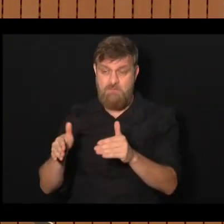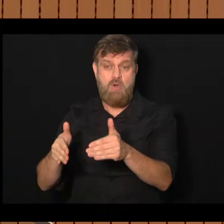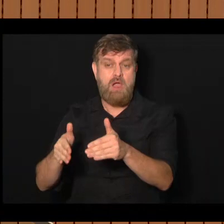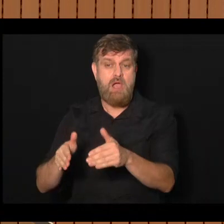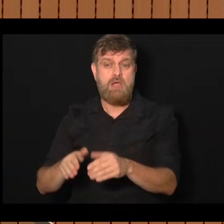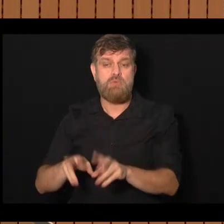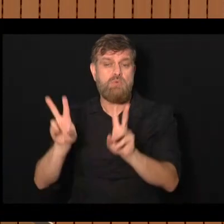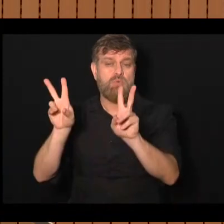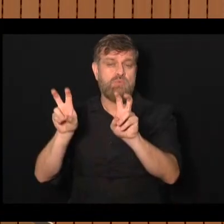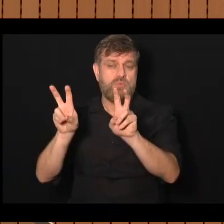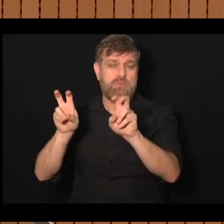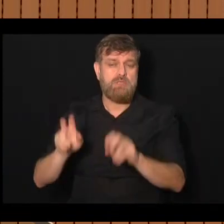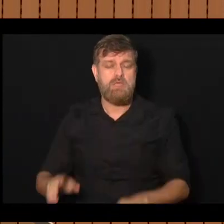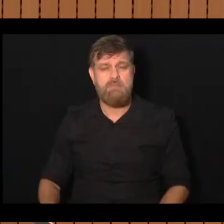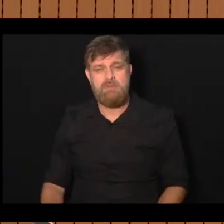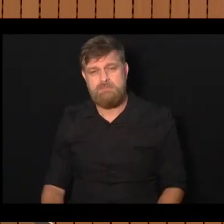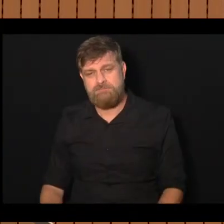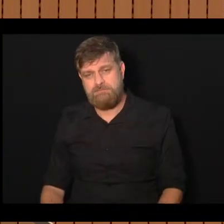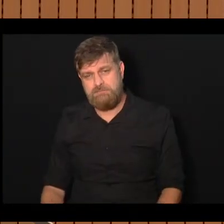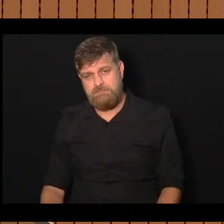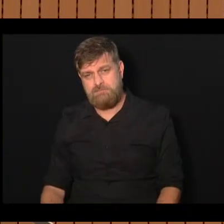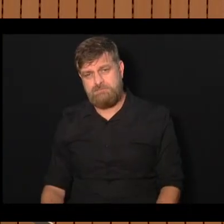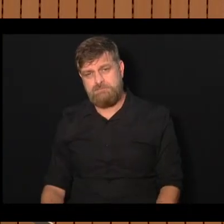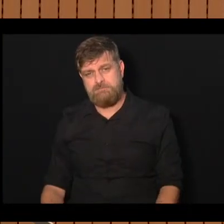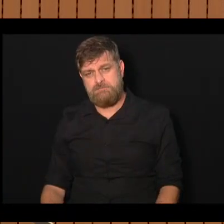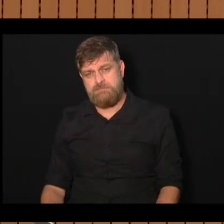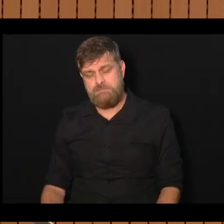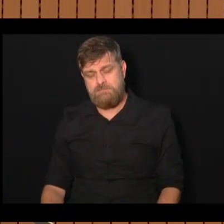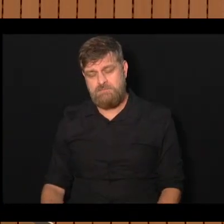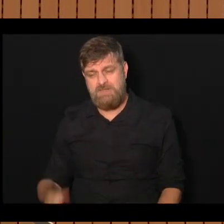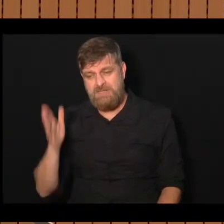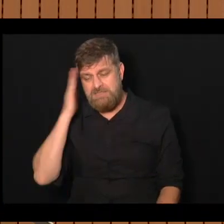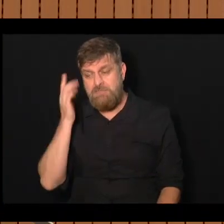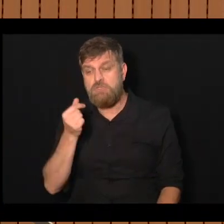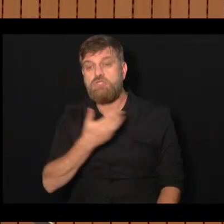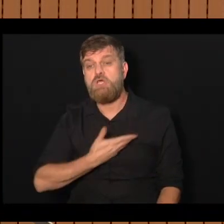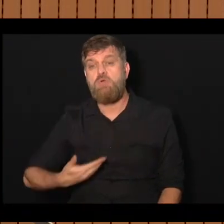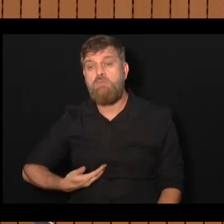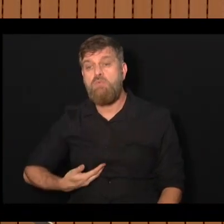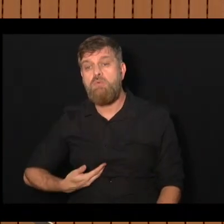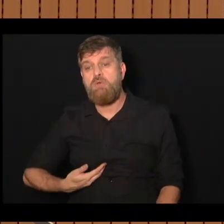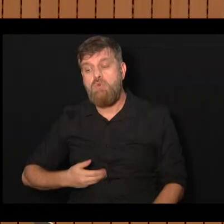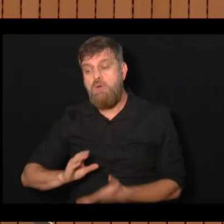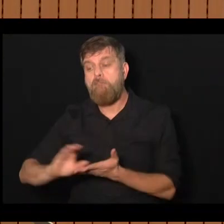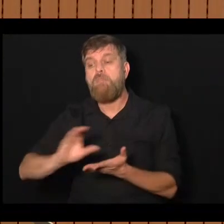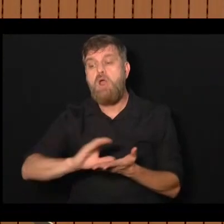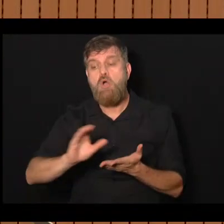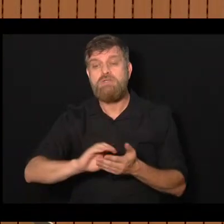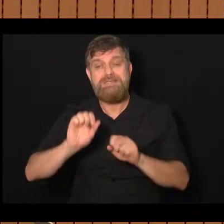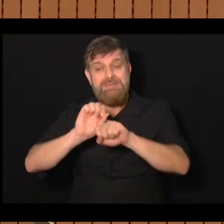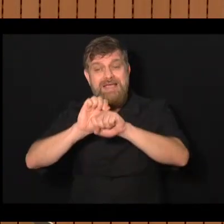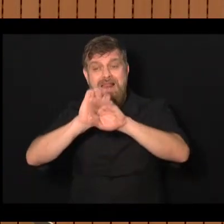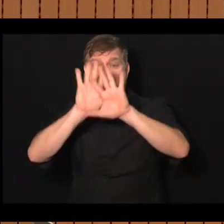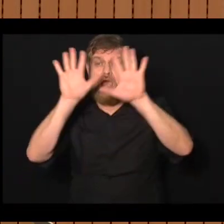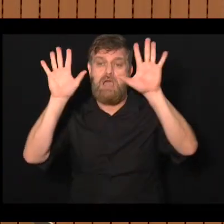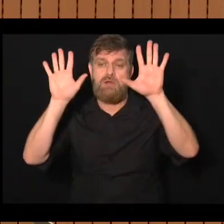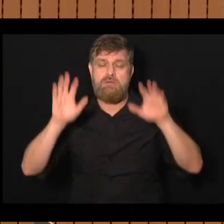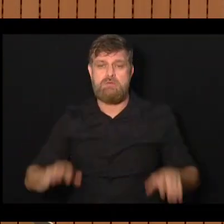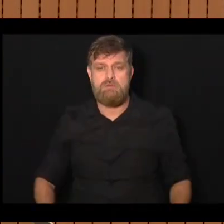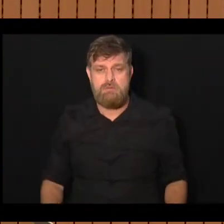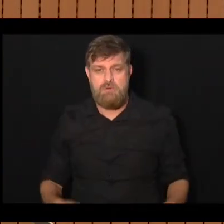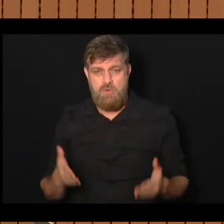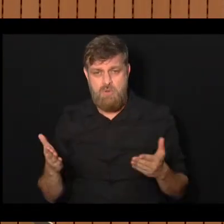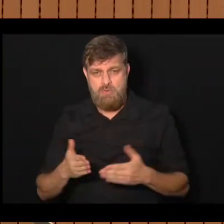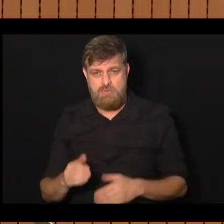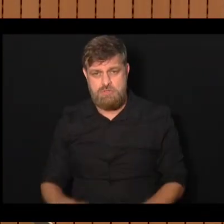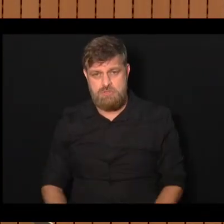respeito à questão da transparência. Hoje nós tivemos, inclusive,